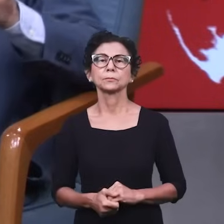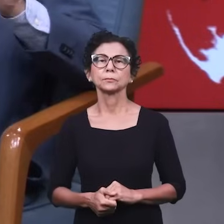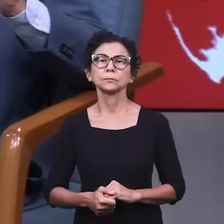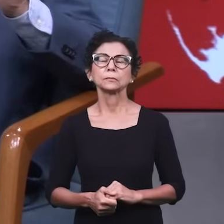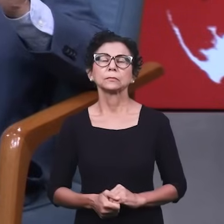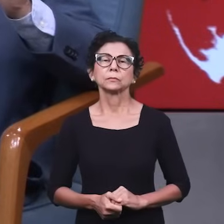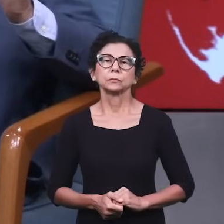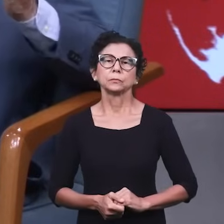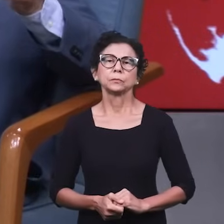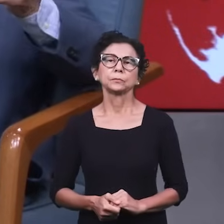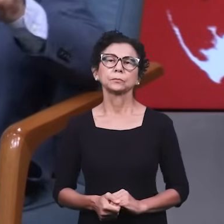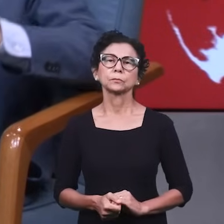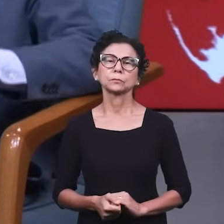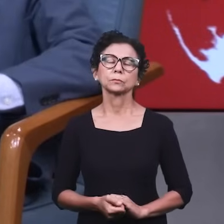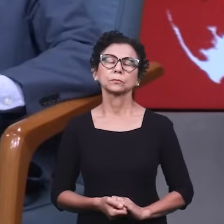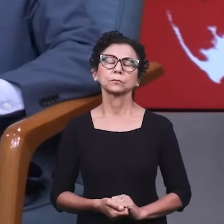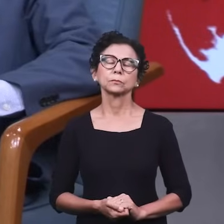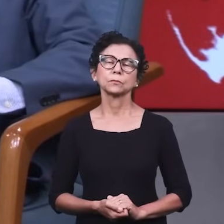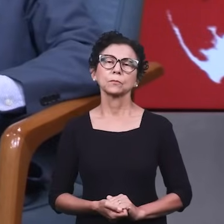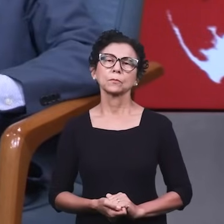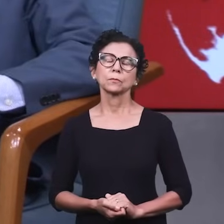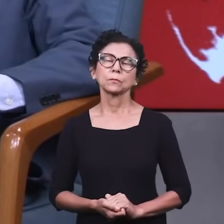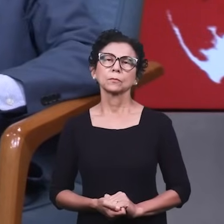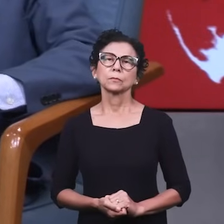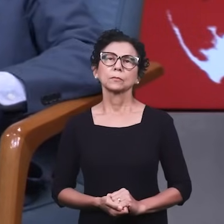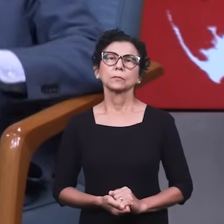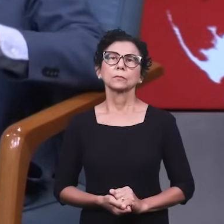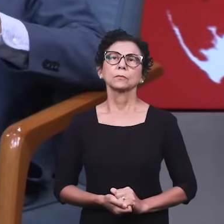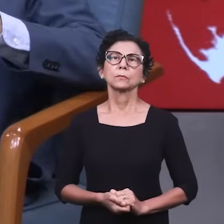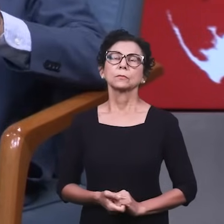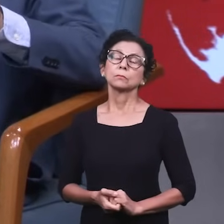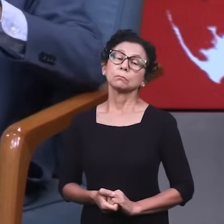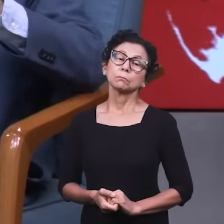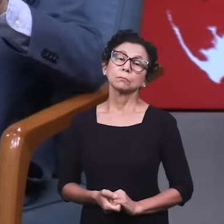são a operação do Espírito Santo.